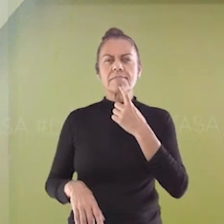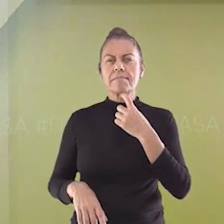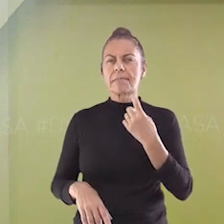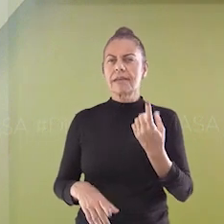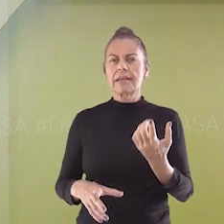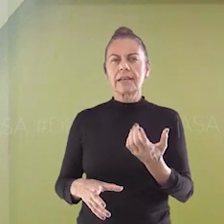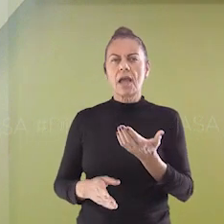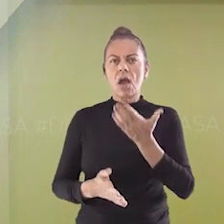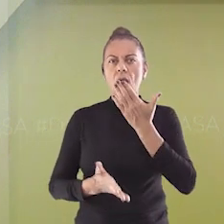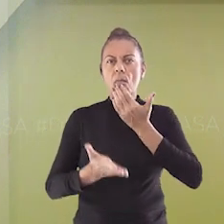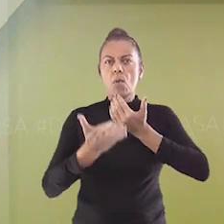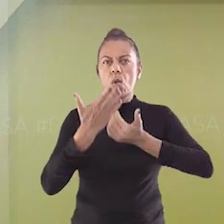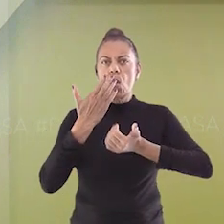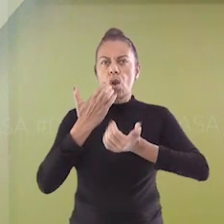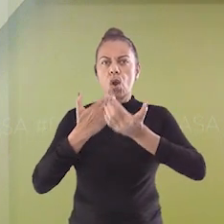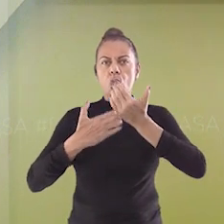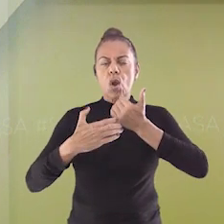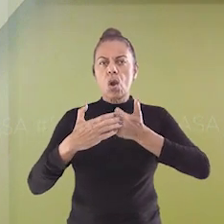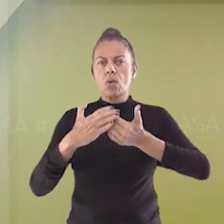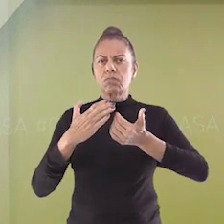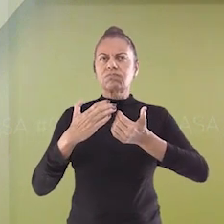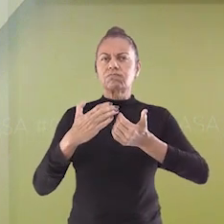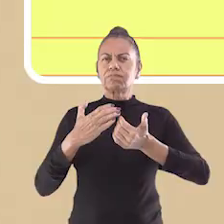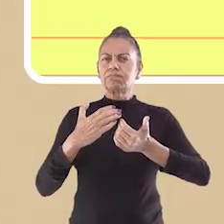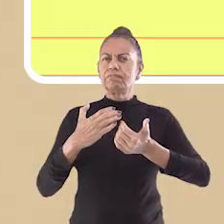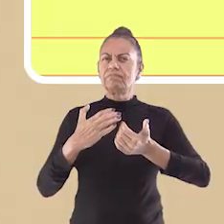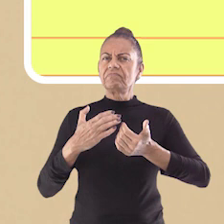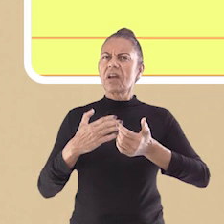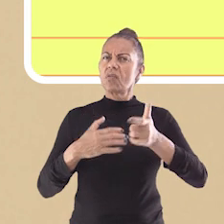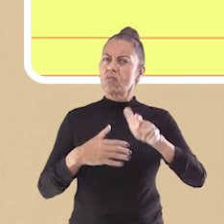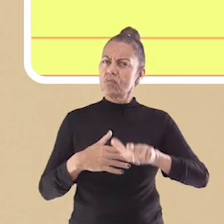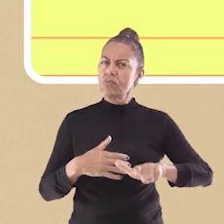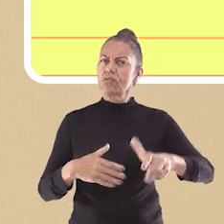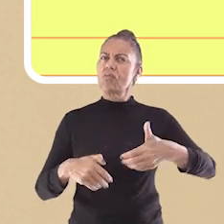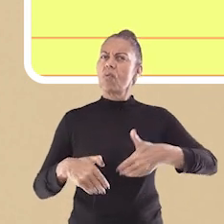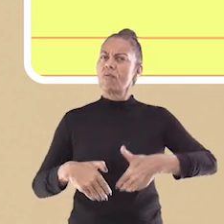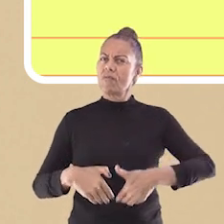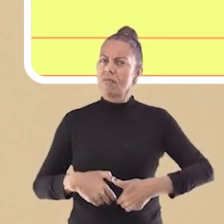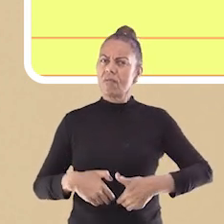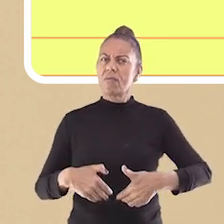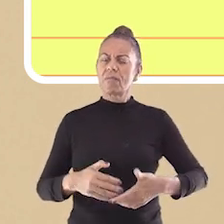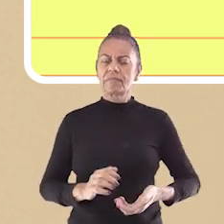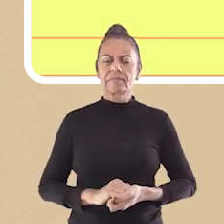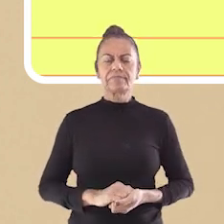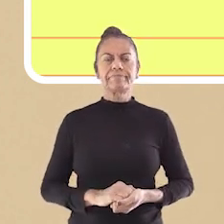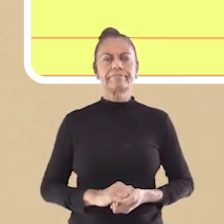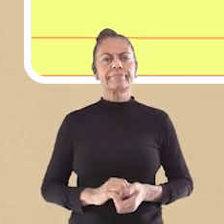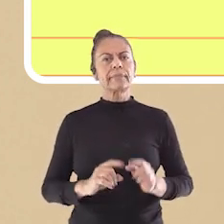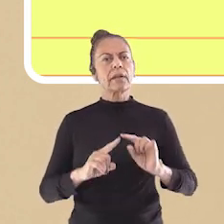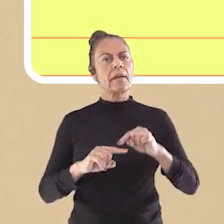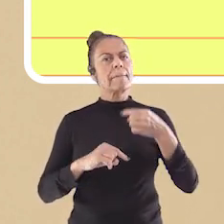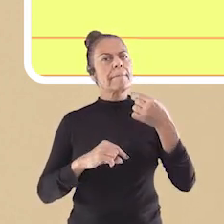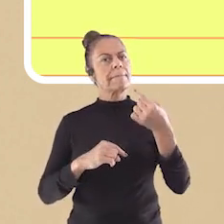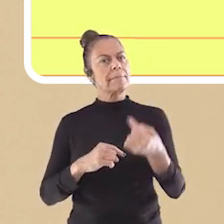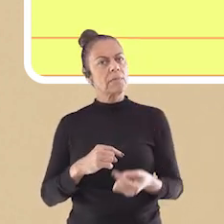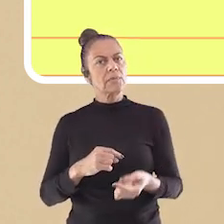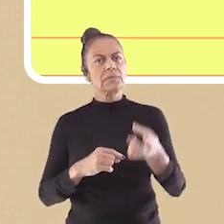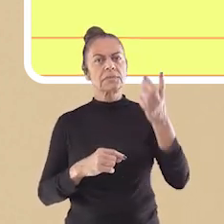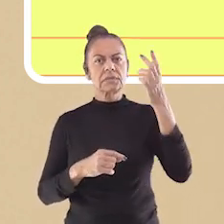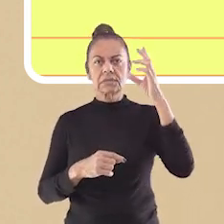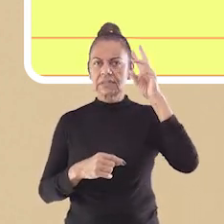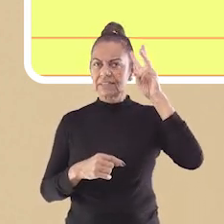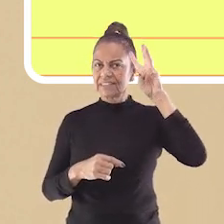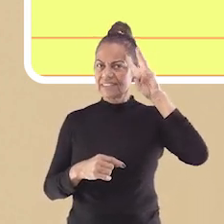inteira. E mesmo assim ficou com fome. Quando chegou na terça-feira, a